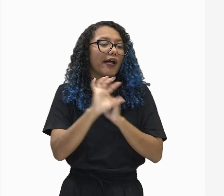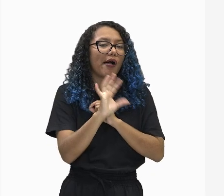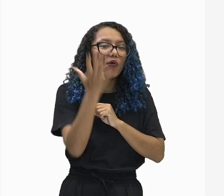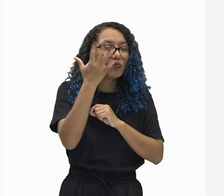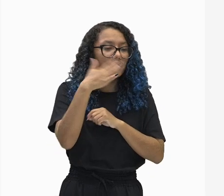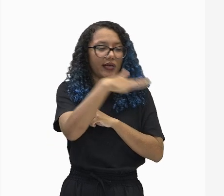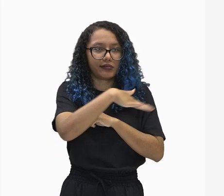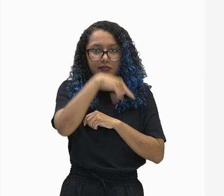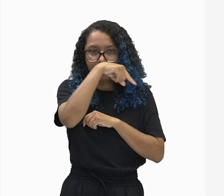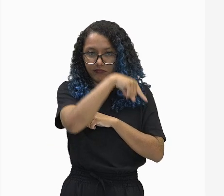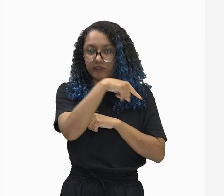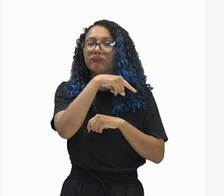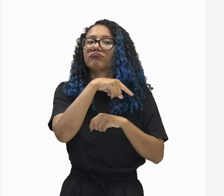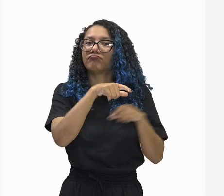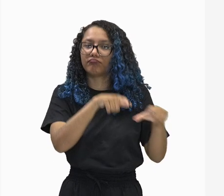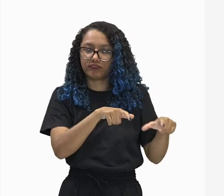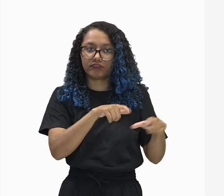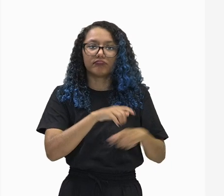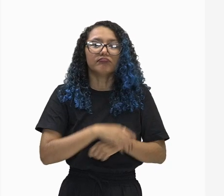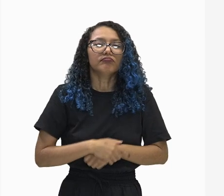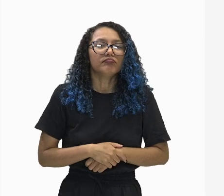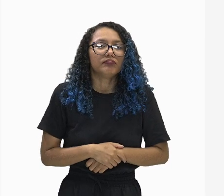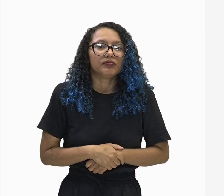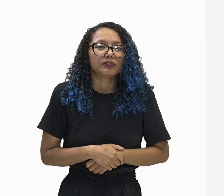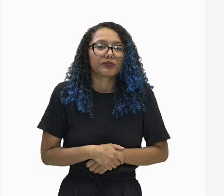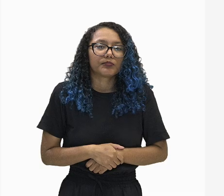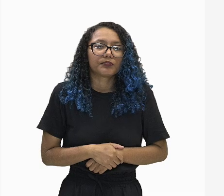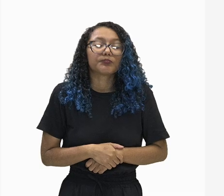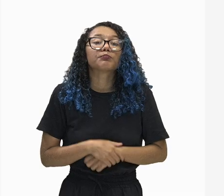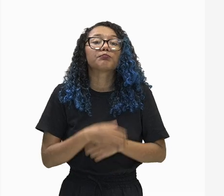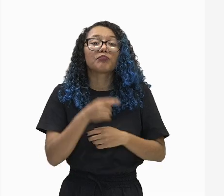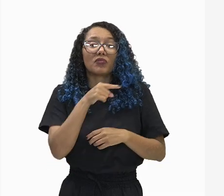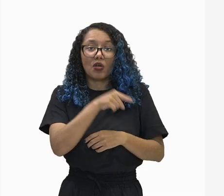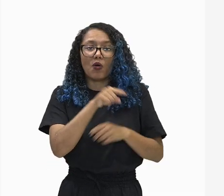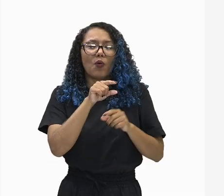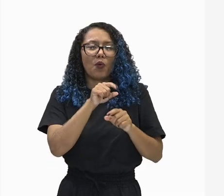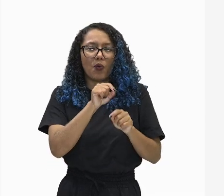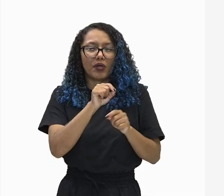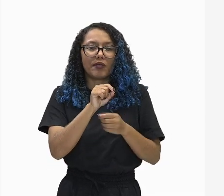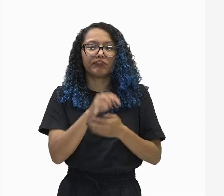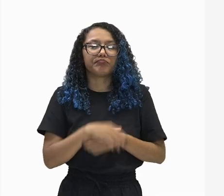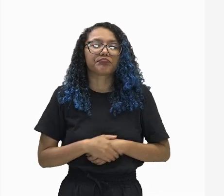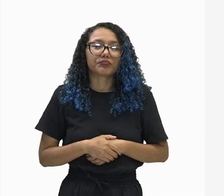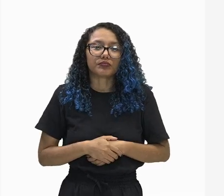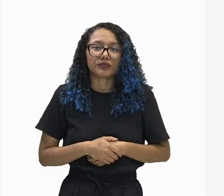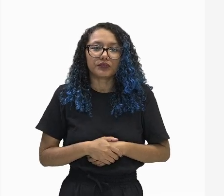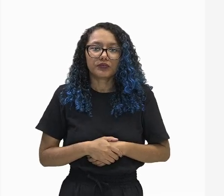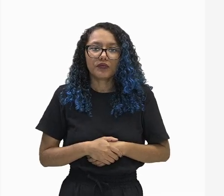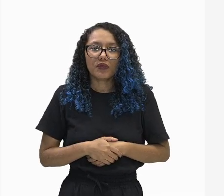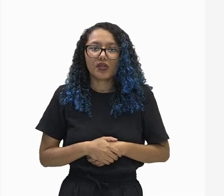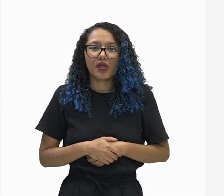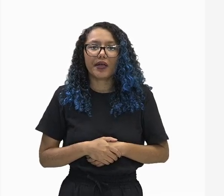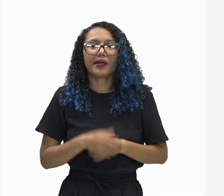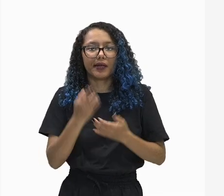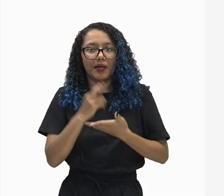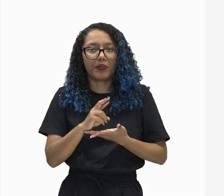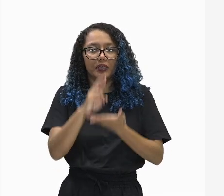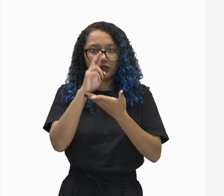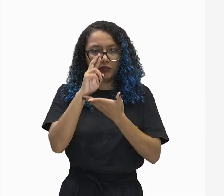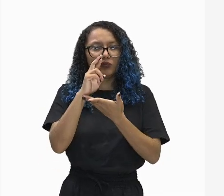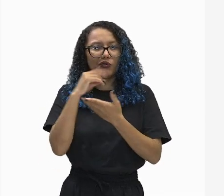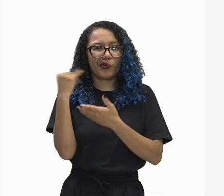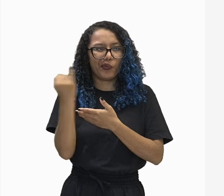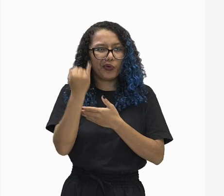E representou um dos mais importantes conflitos políticos e religiosos contra a veneração e contemplação